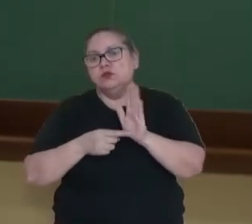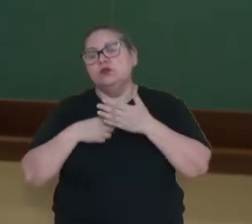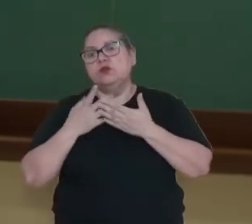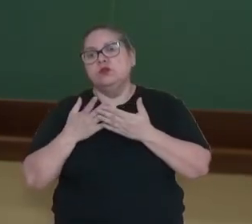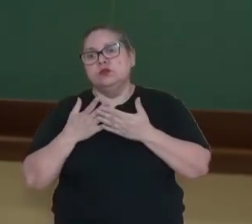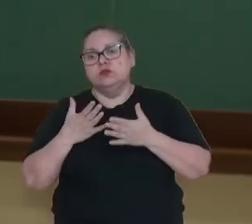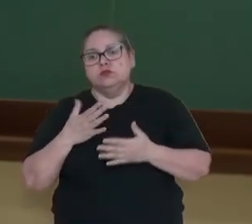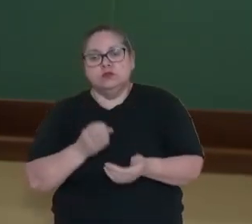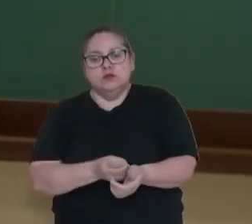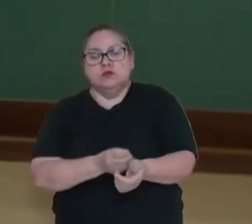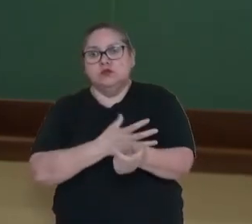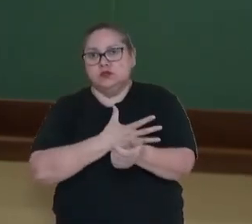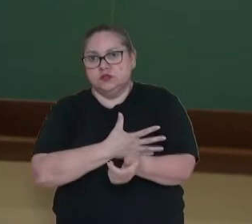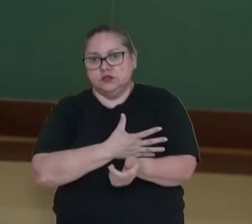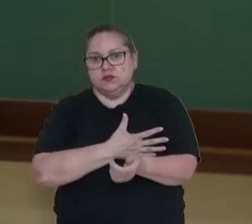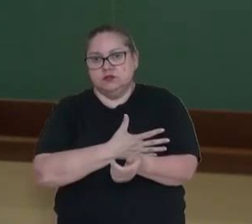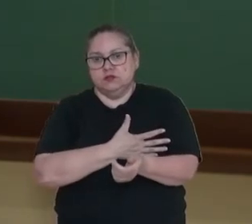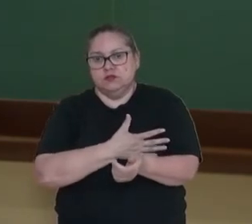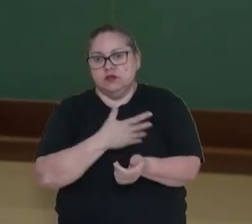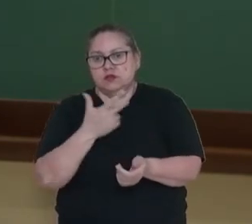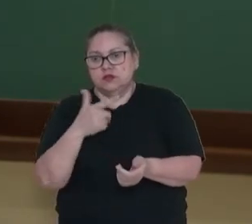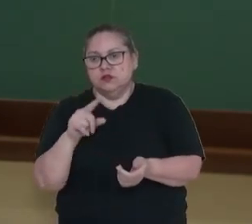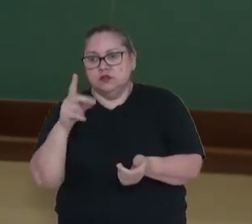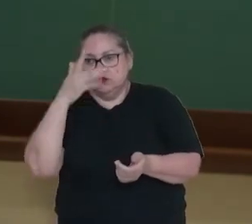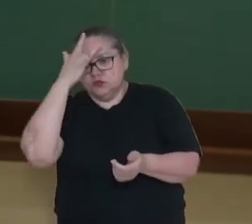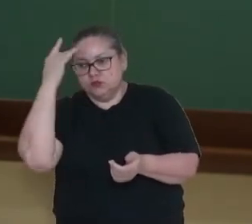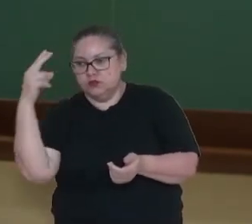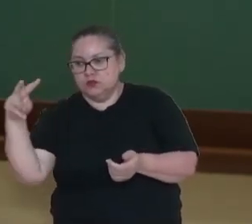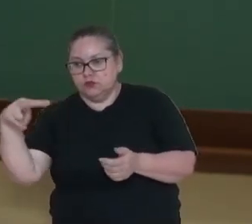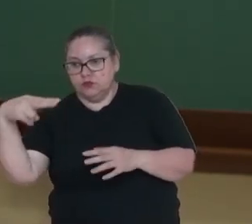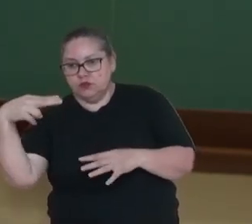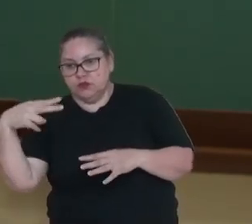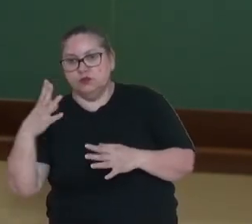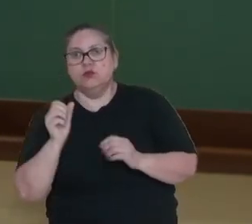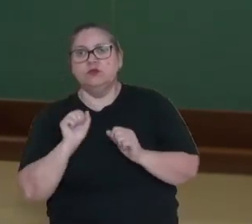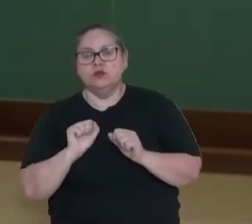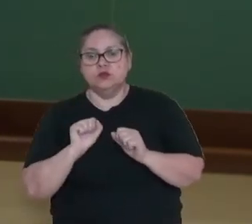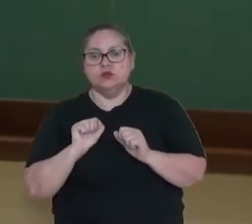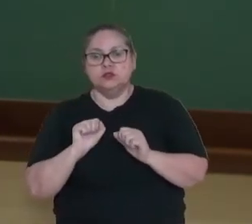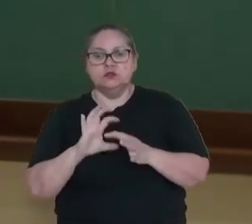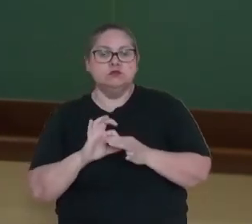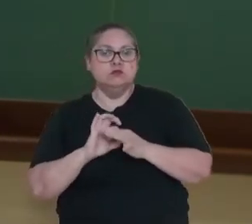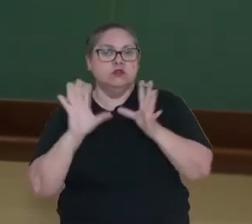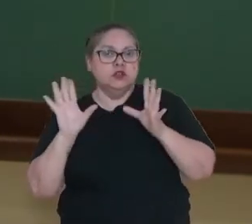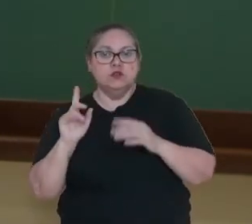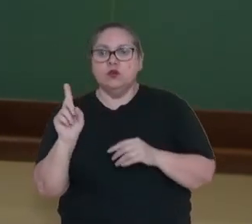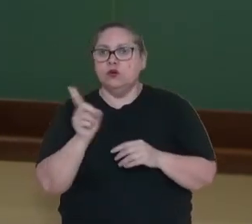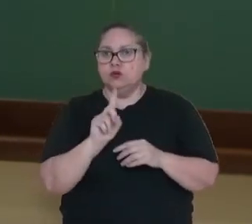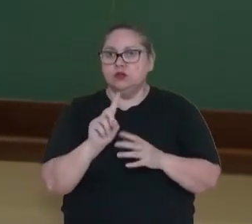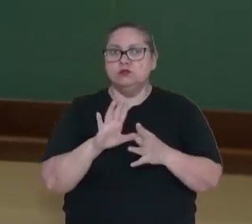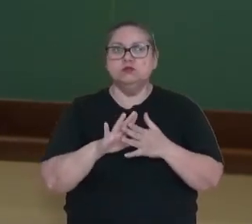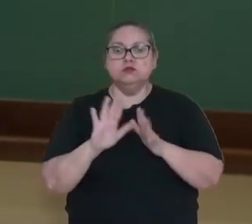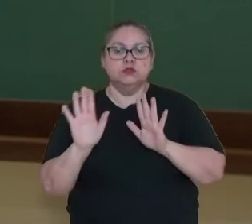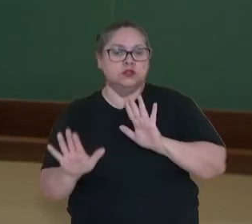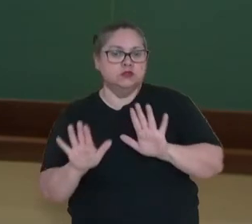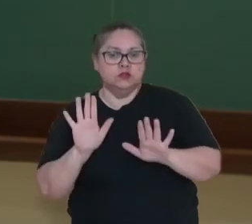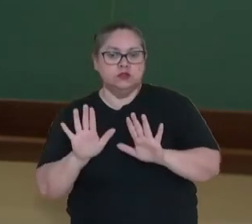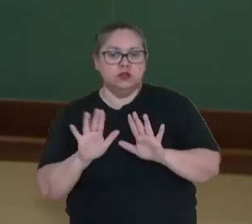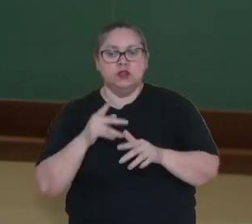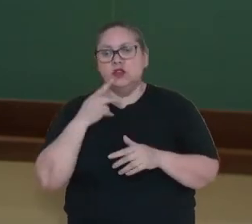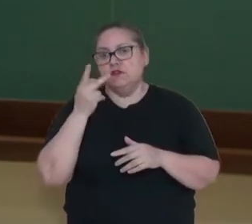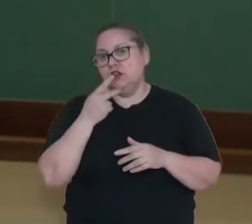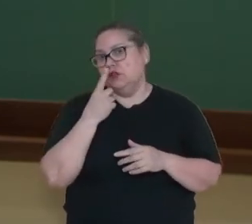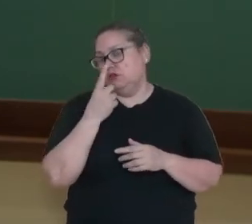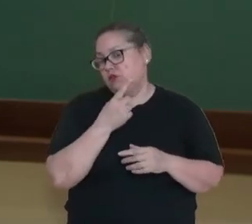transmitem emoção aos seus observadores. Podem ser voluntárias ou involuntárias, né? Às vezes a gente está falando